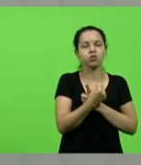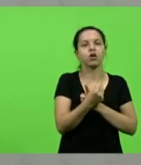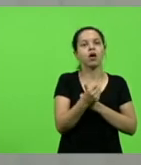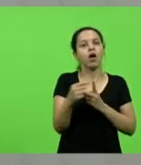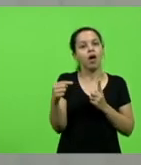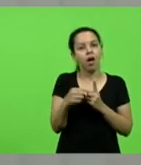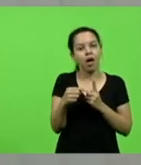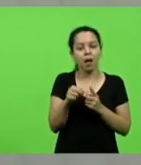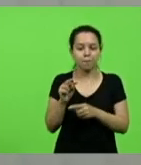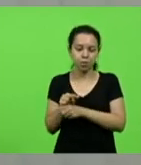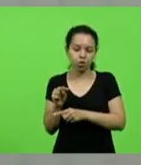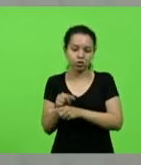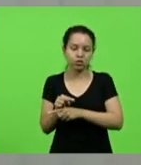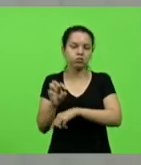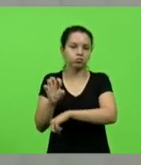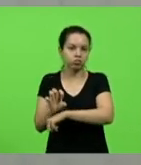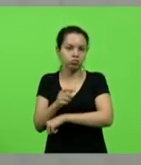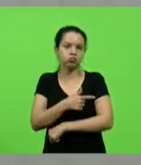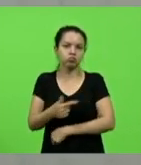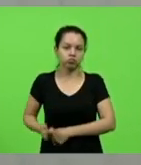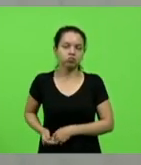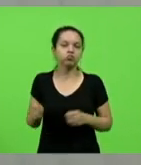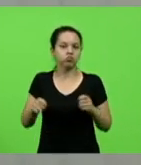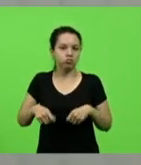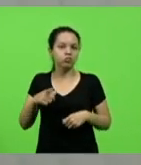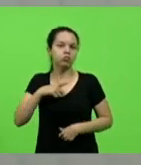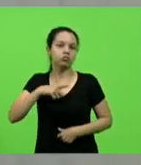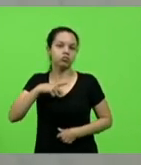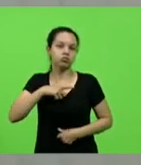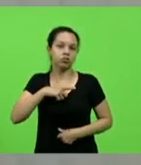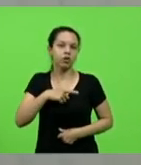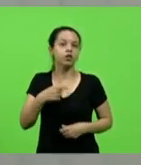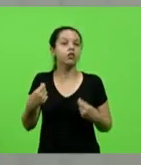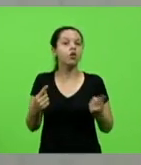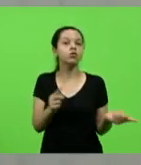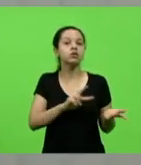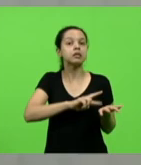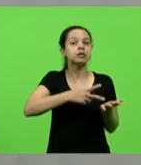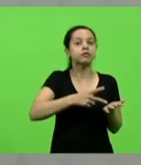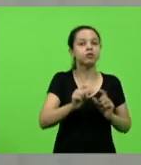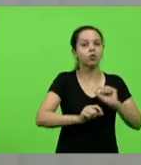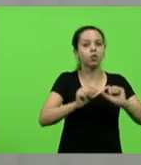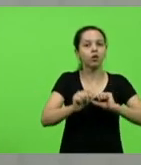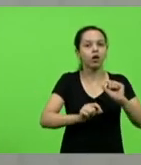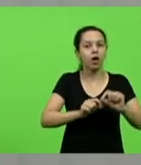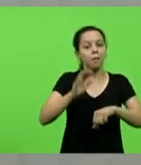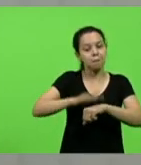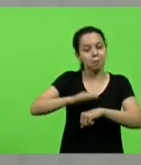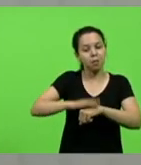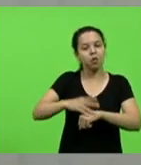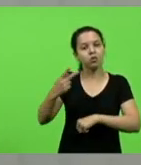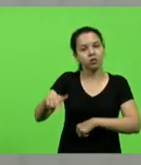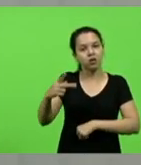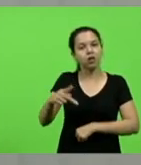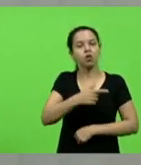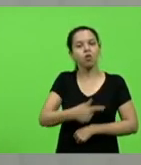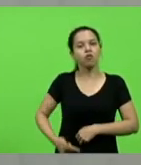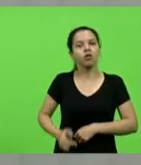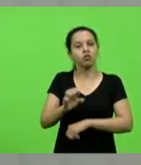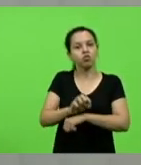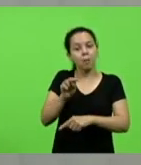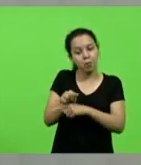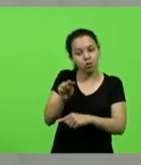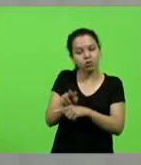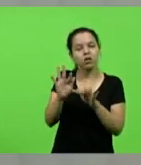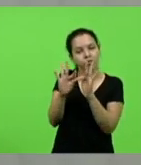do Estado. Isso significa dizer que compete ao Estado proteger a família, respeitadas as suas